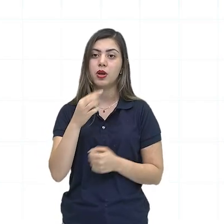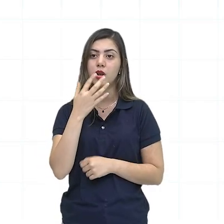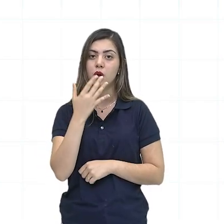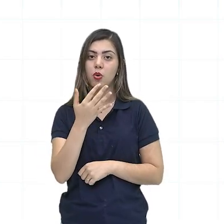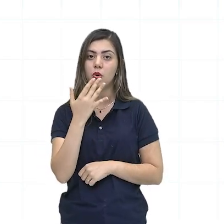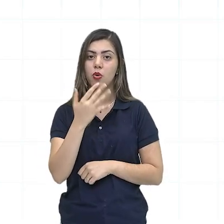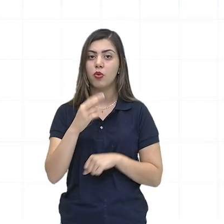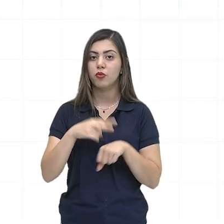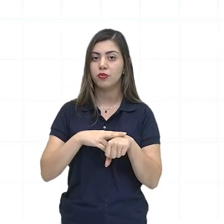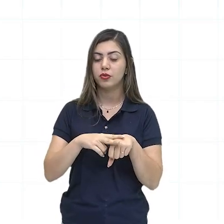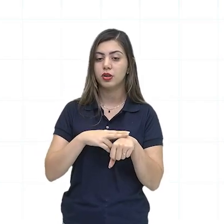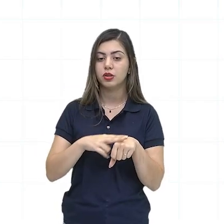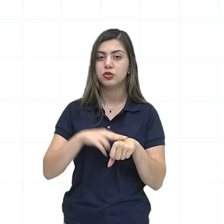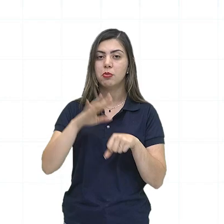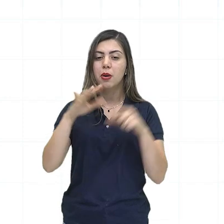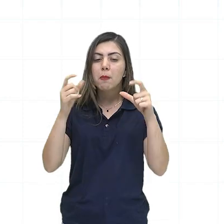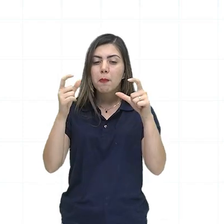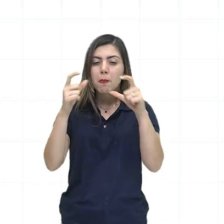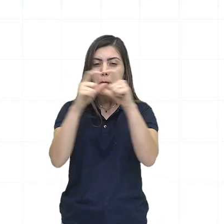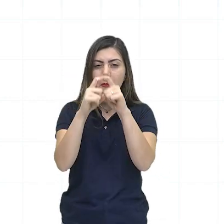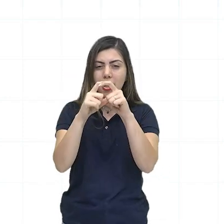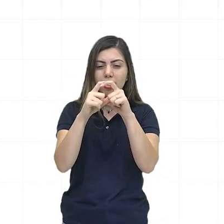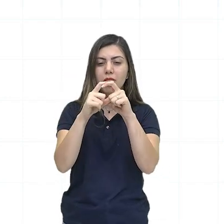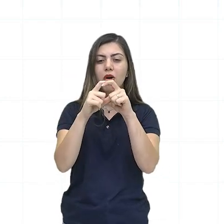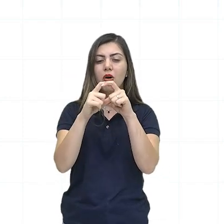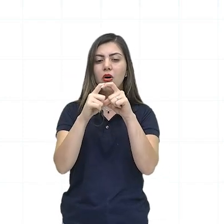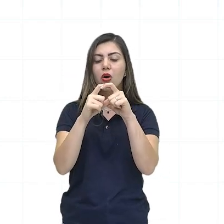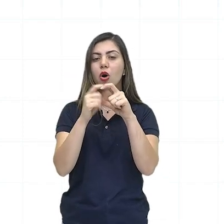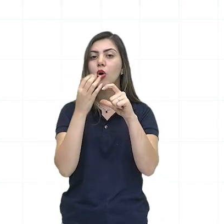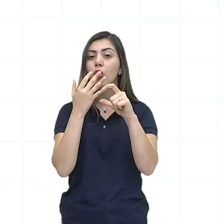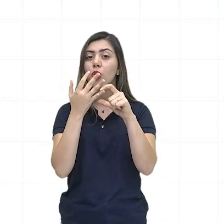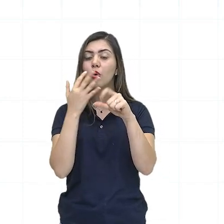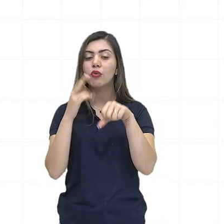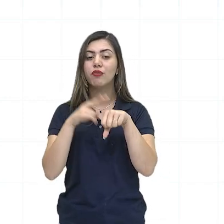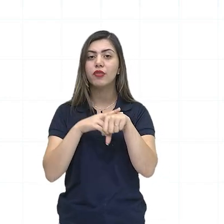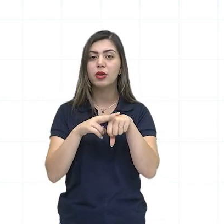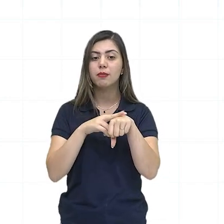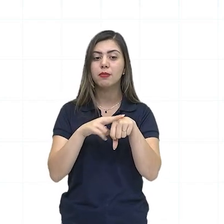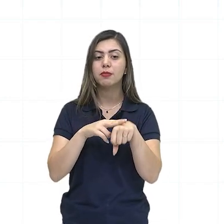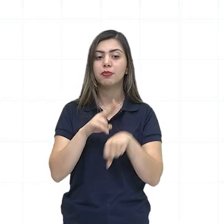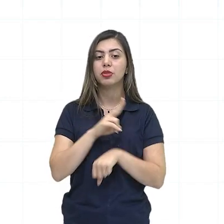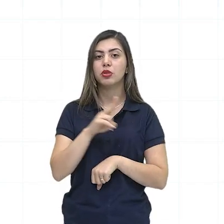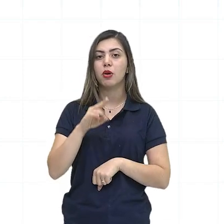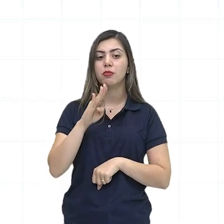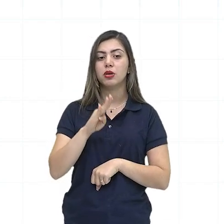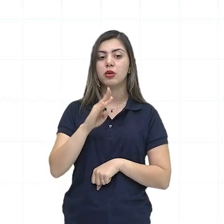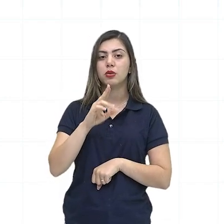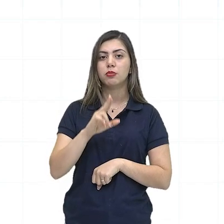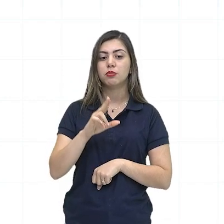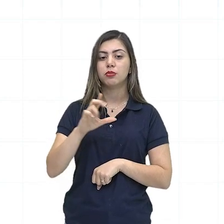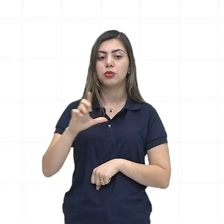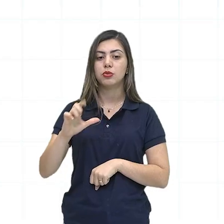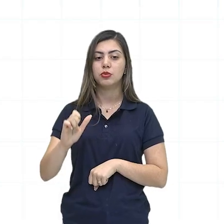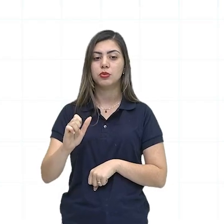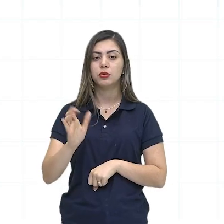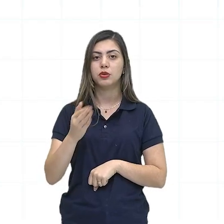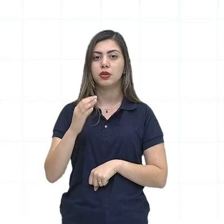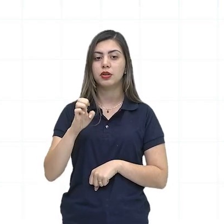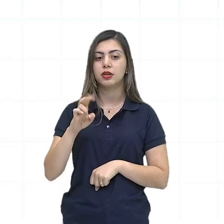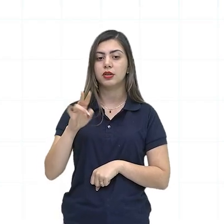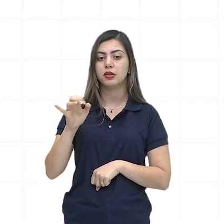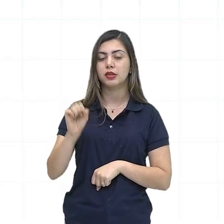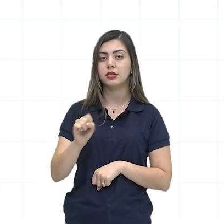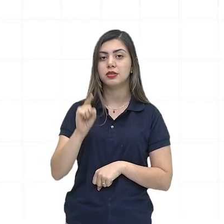cor verde. E o menor, de cor vermelha, é chamado de bullways e vale